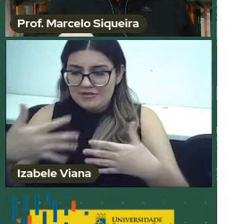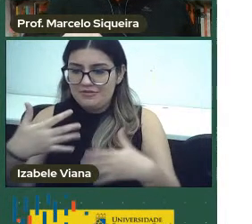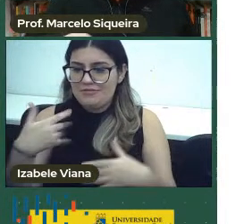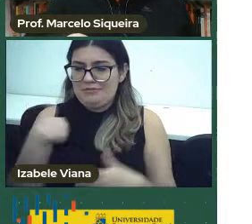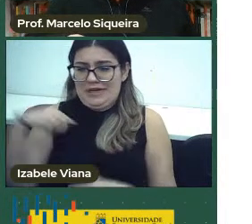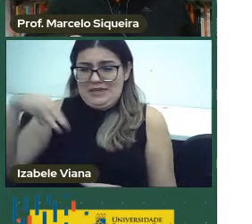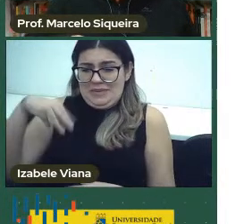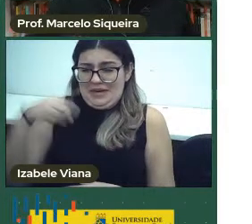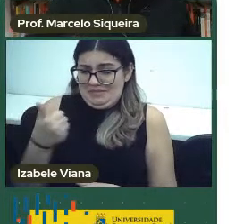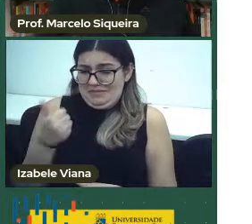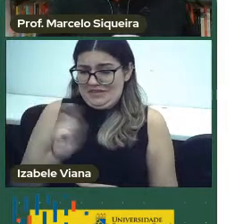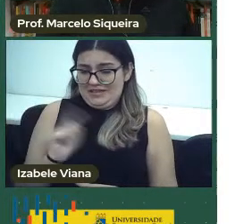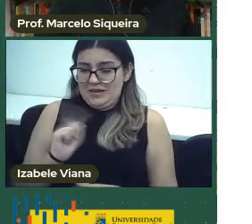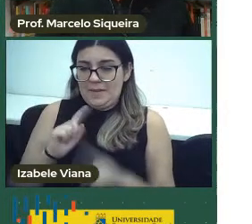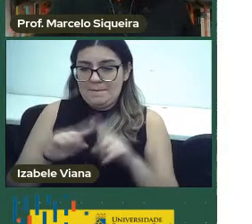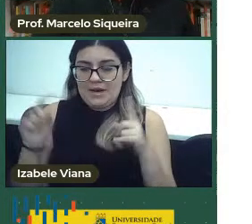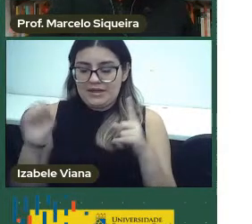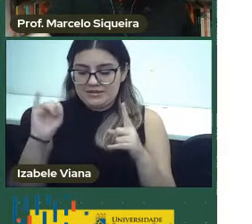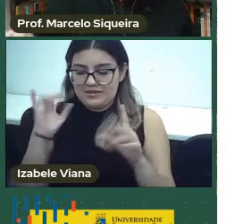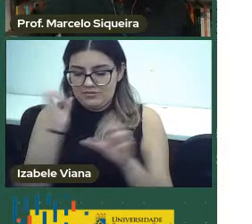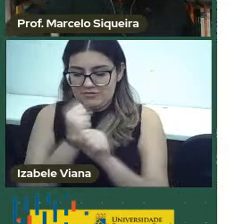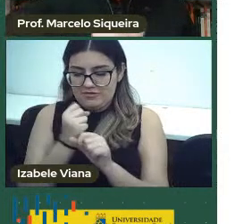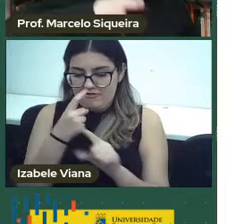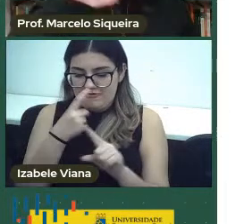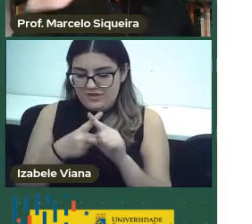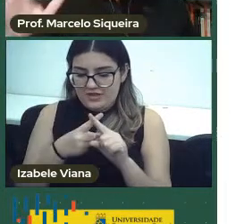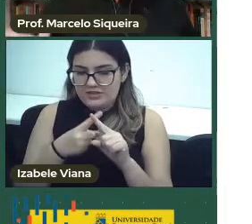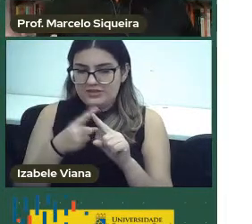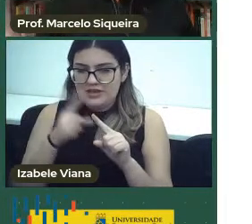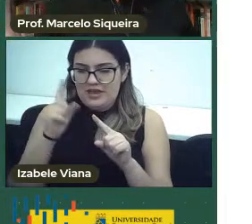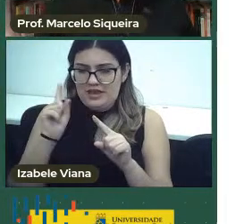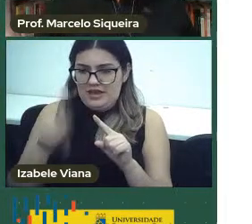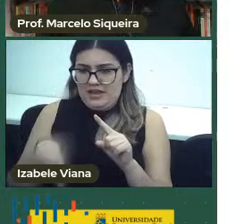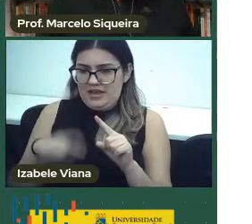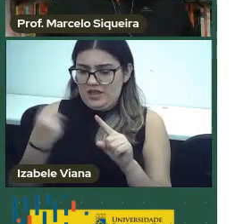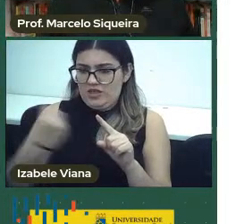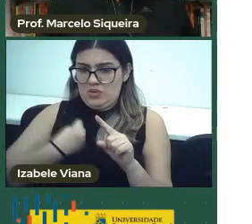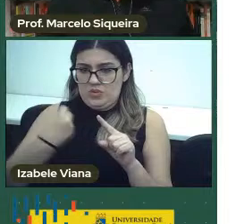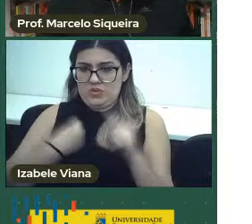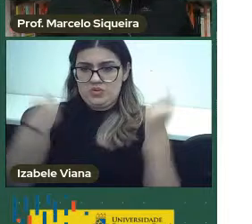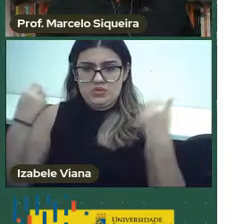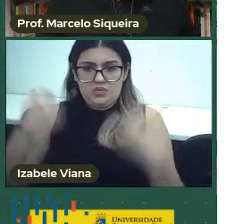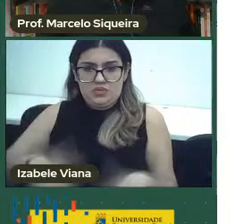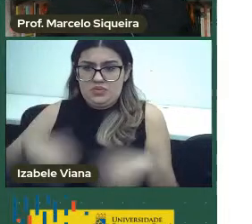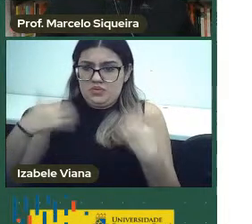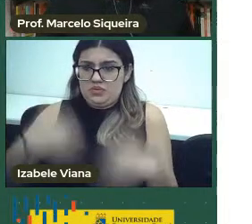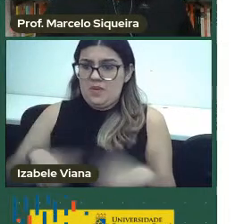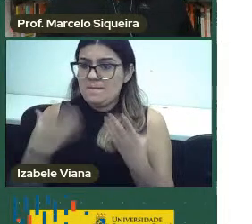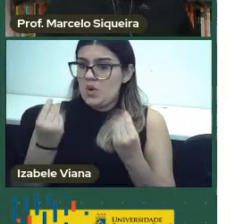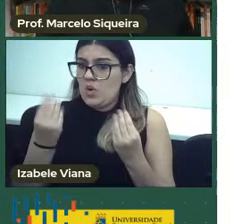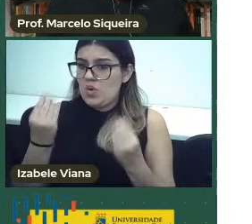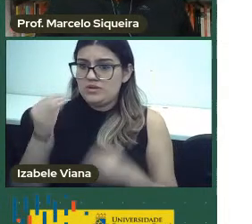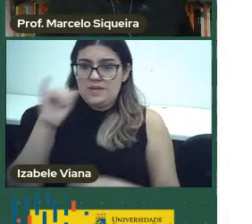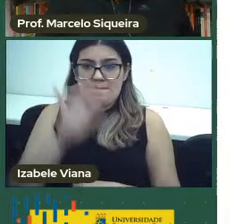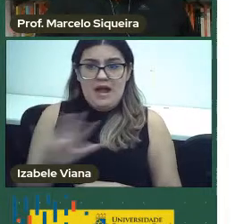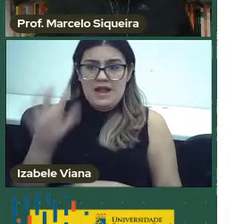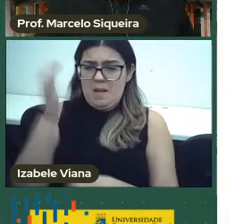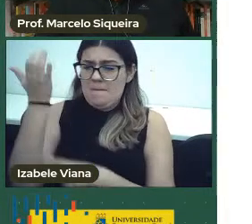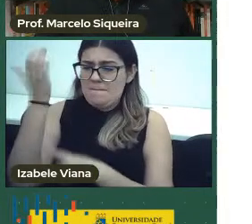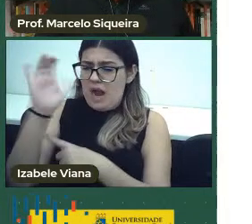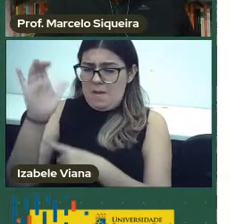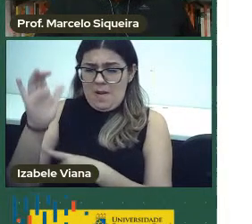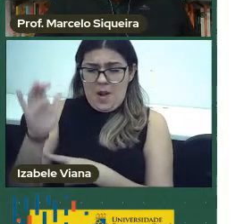gente multiplicar rapidamente aqui, a gente vai ver um número exponencial, um número gigantesco de imagens que só no Facebook, ou